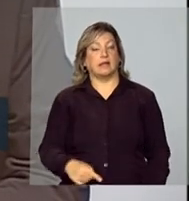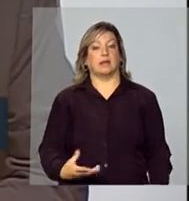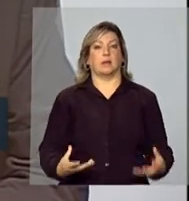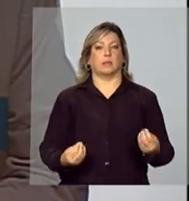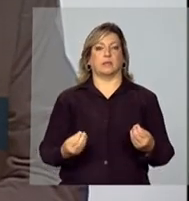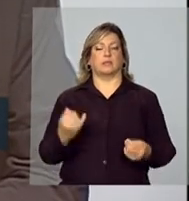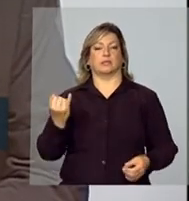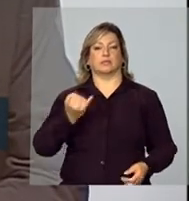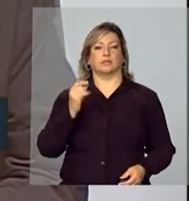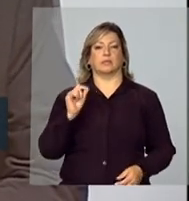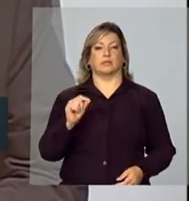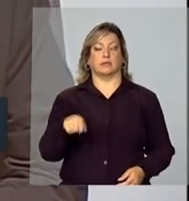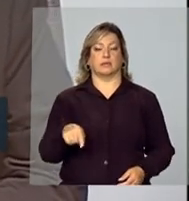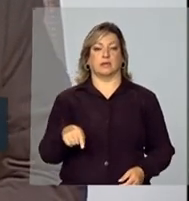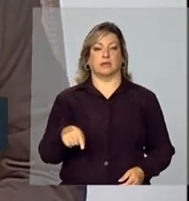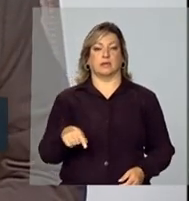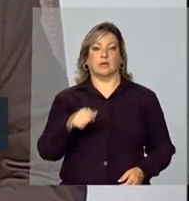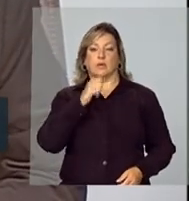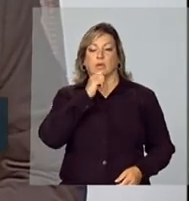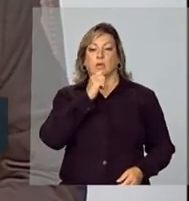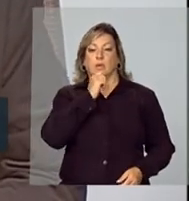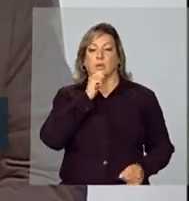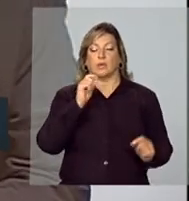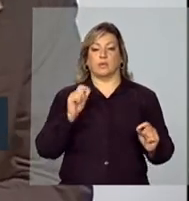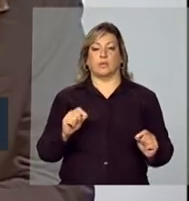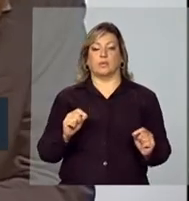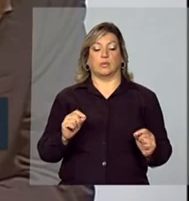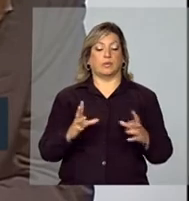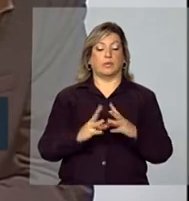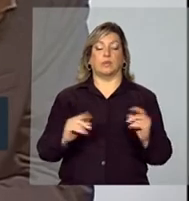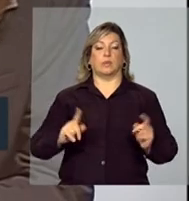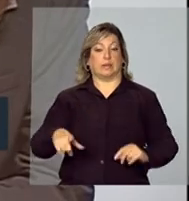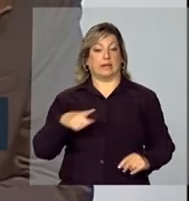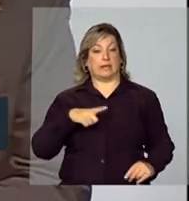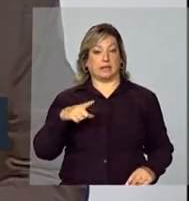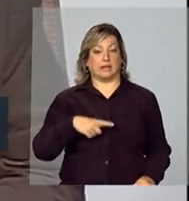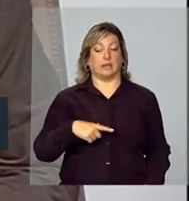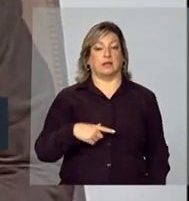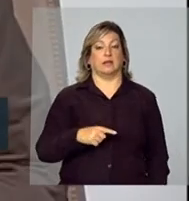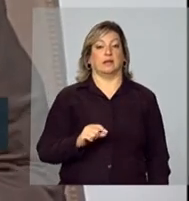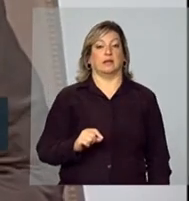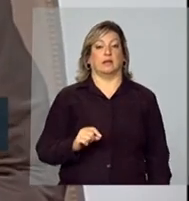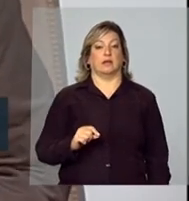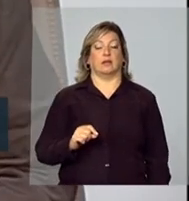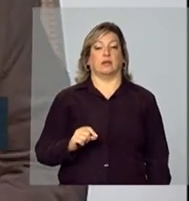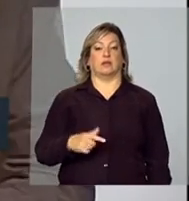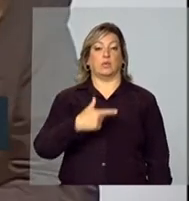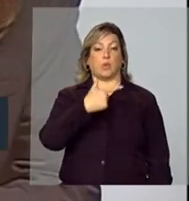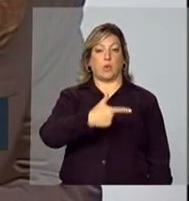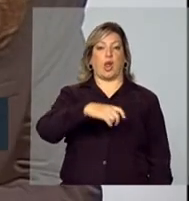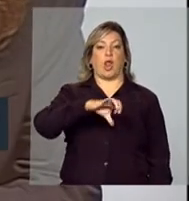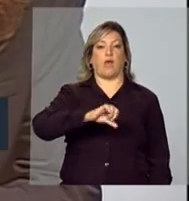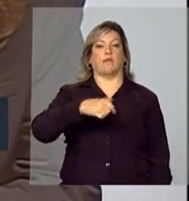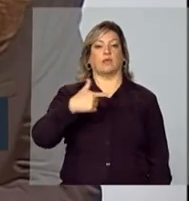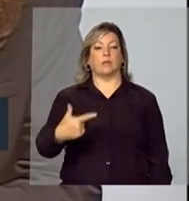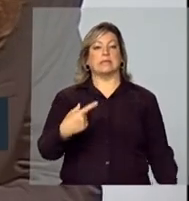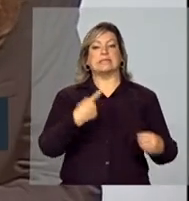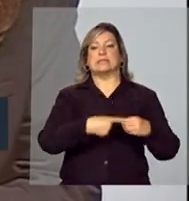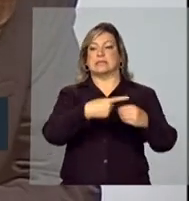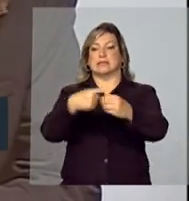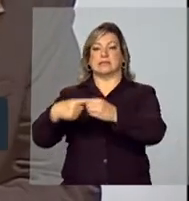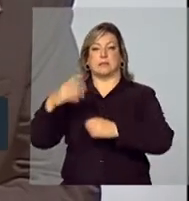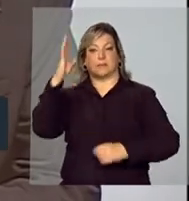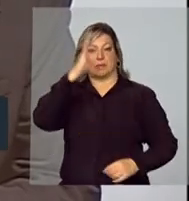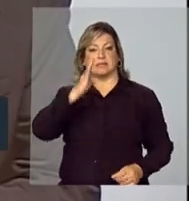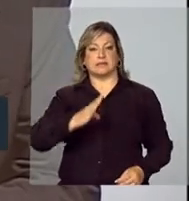não é ele ele não se esgotou ele está hoje em 212 92 cidades brasileiras